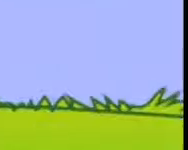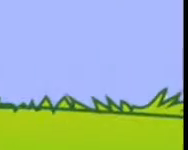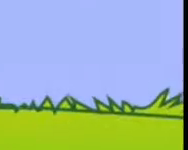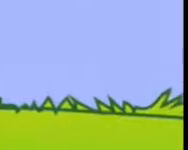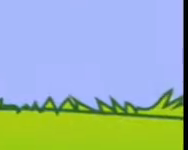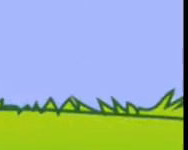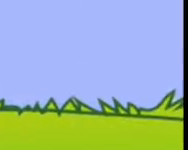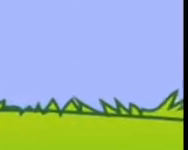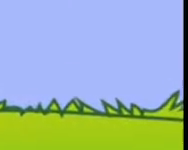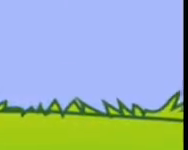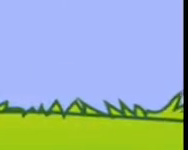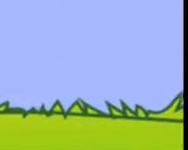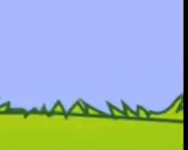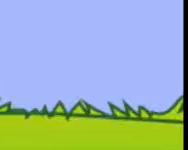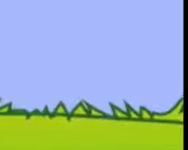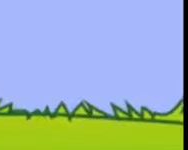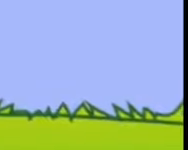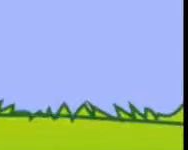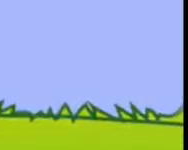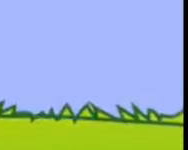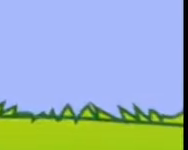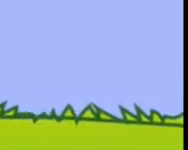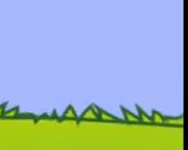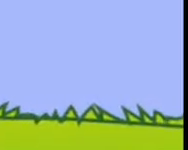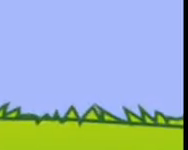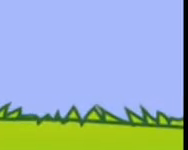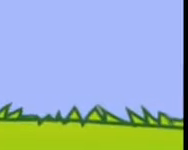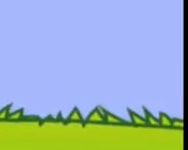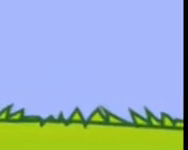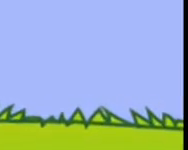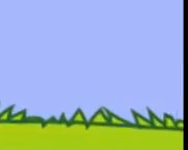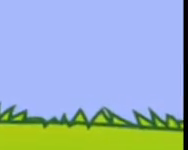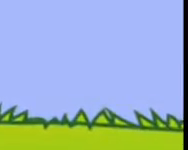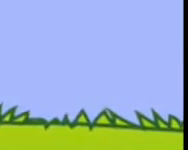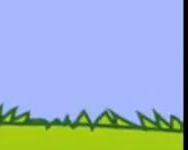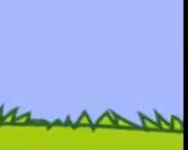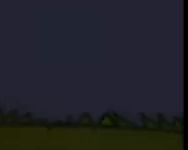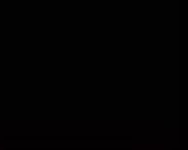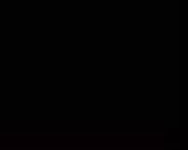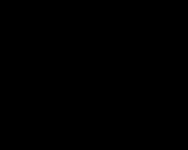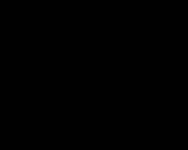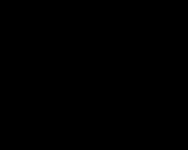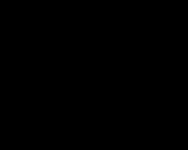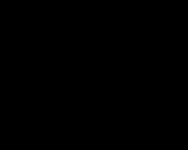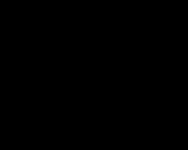Centro Educacional Aquarela, a escola que prepara seu filho para o futuro.